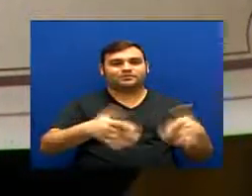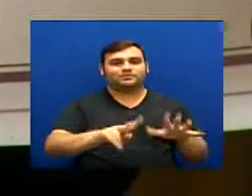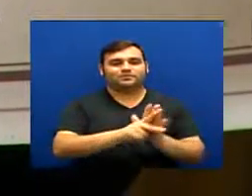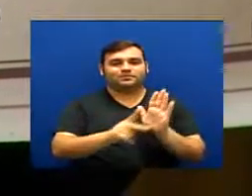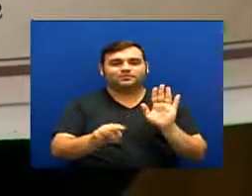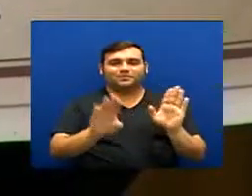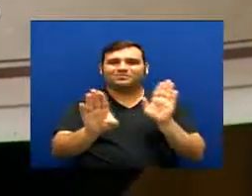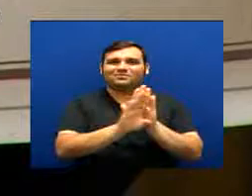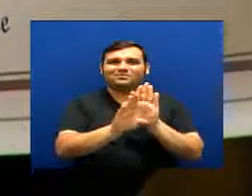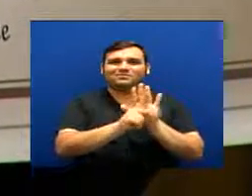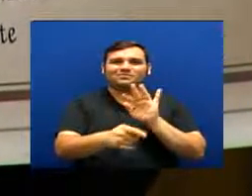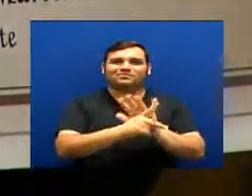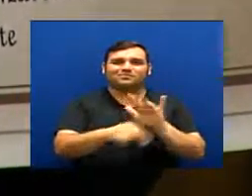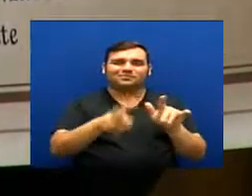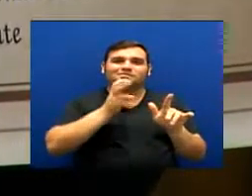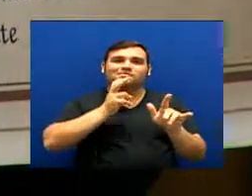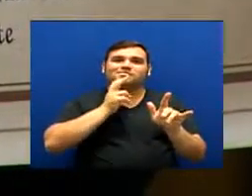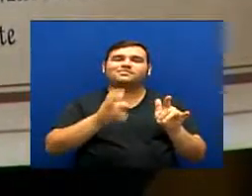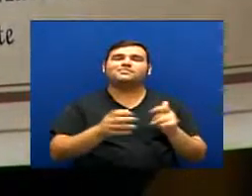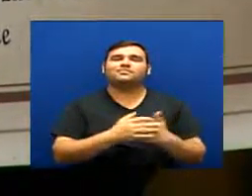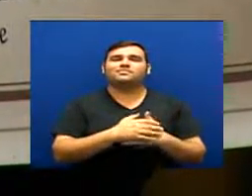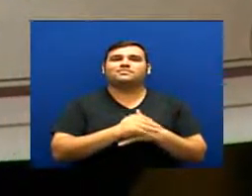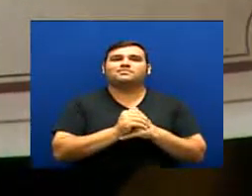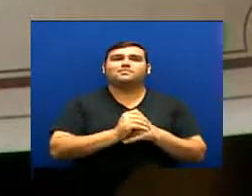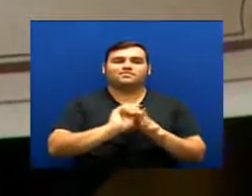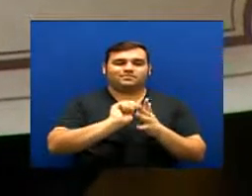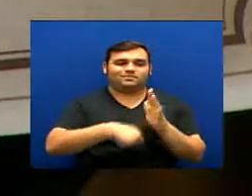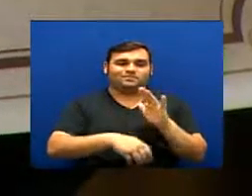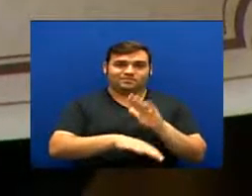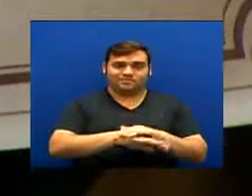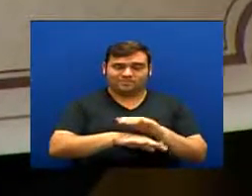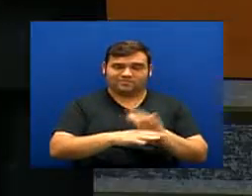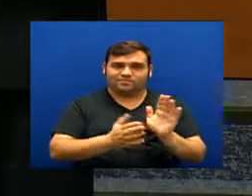Olha, merece uma salva de palmas, abençoando.